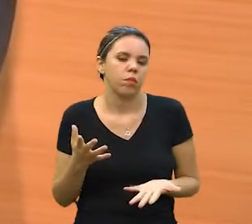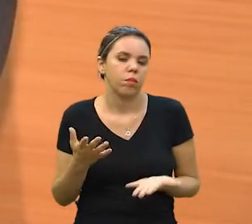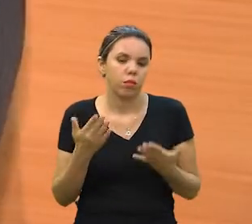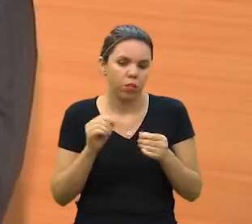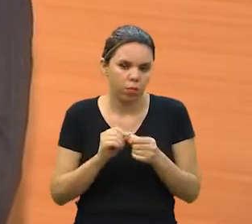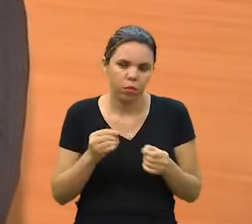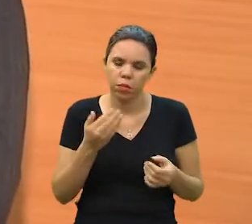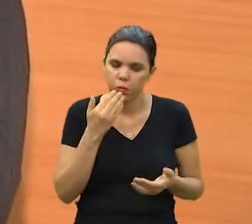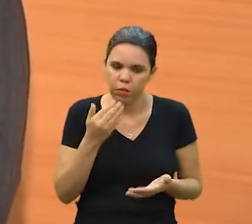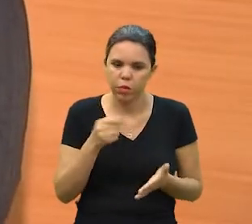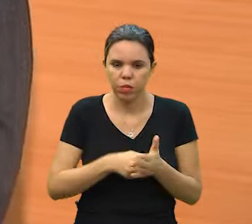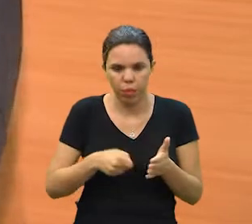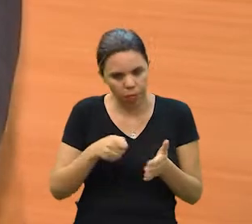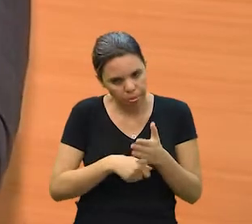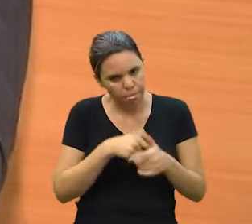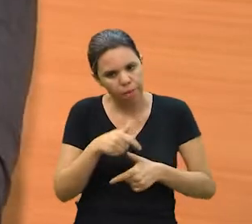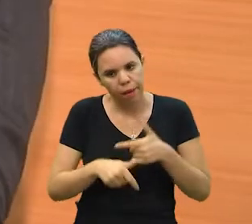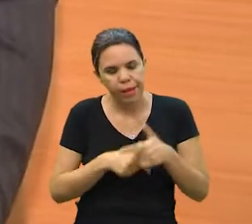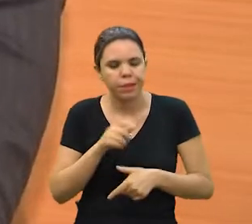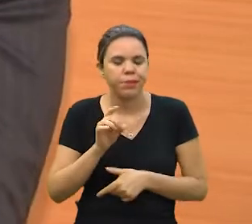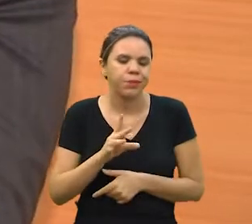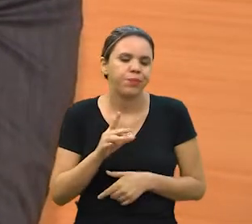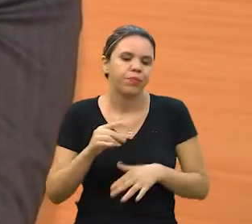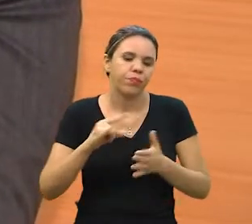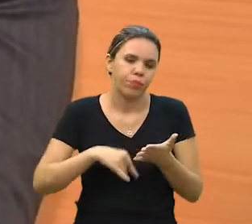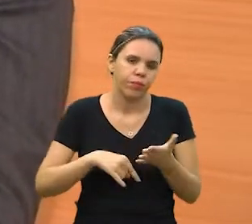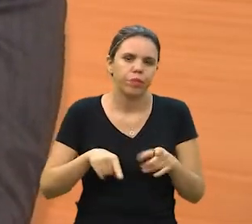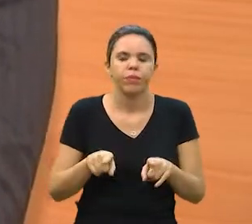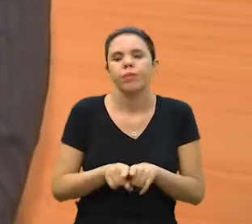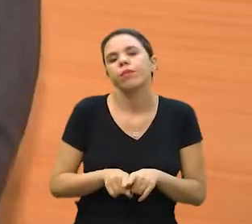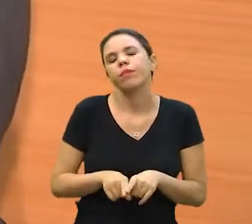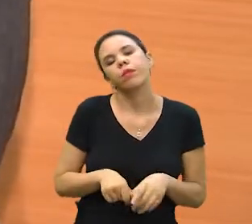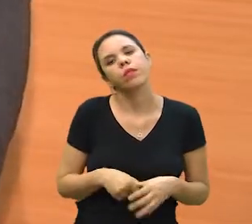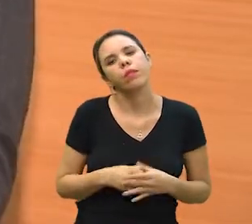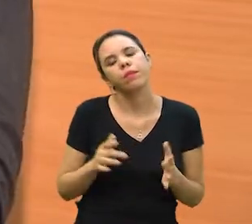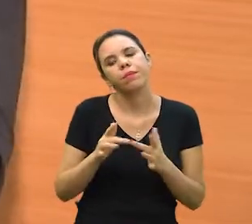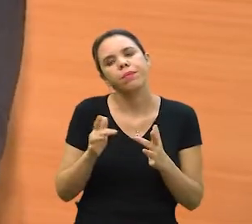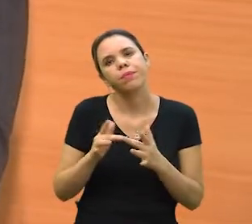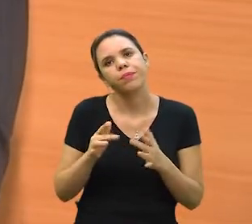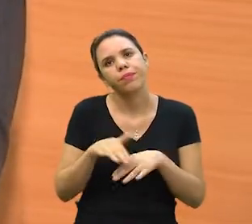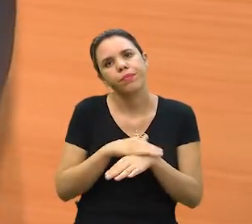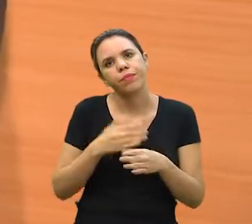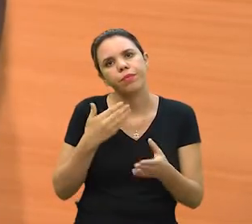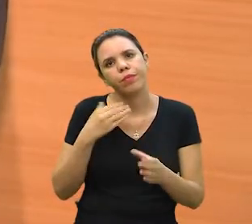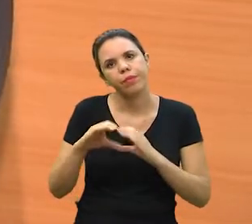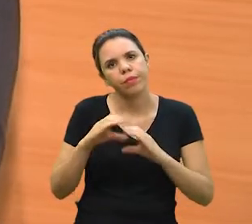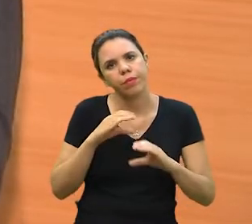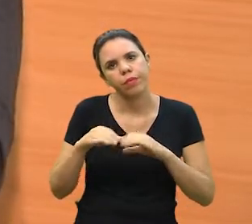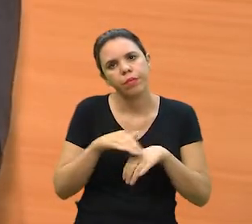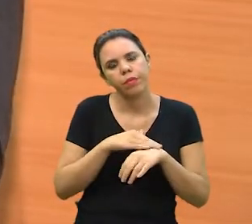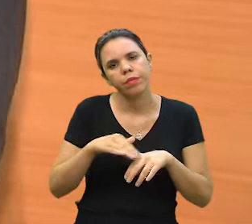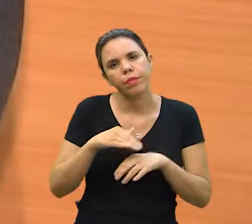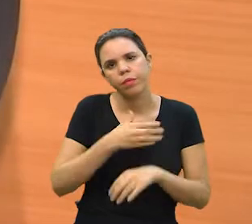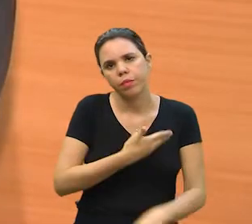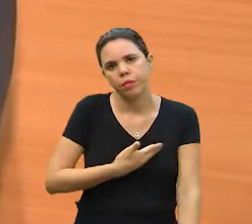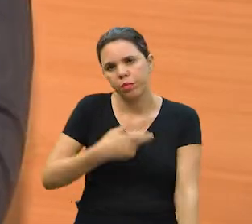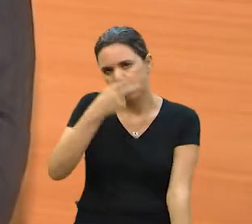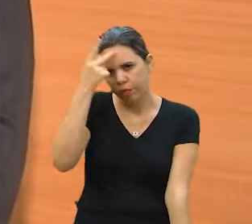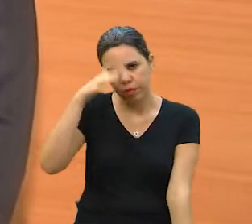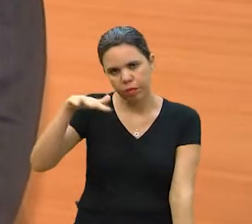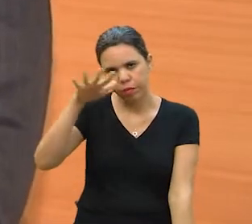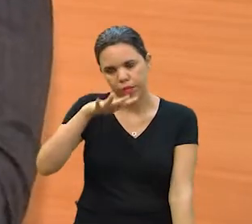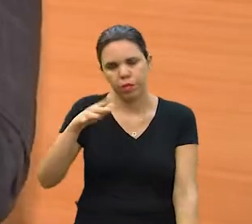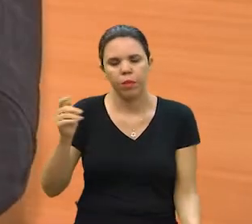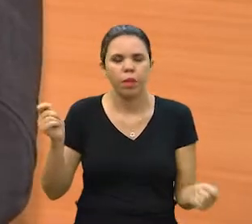foi isso que a gente fez, a gente começou a trabalhar não somente com documentos, mas também com contatos, com articulação, conversando com